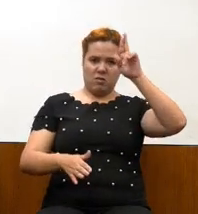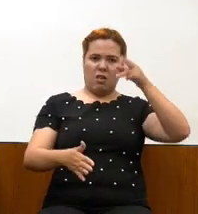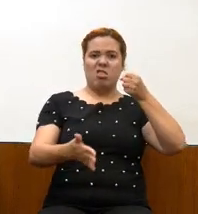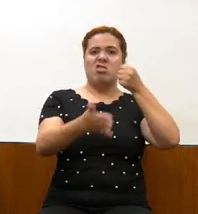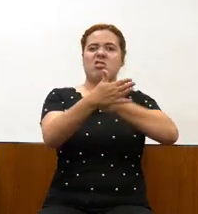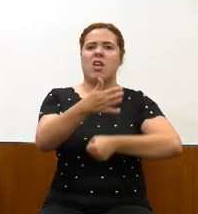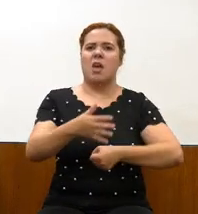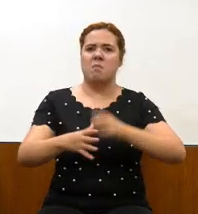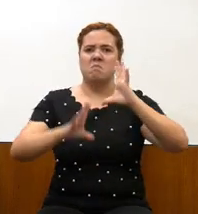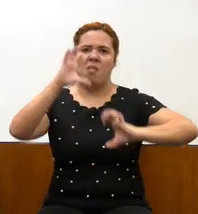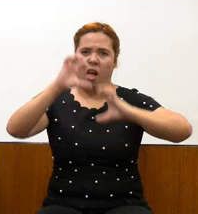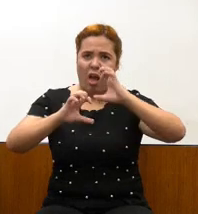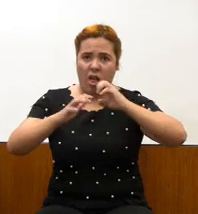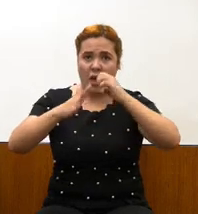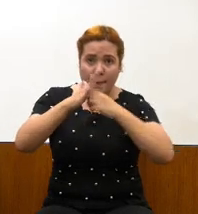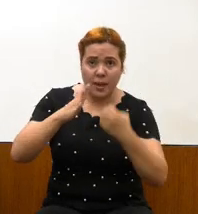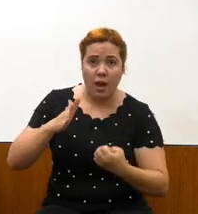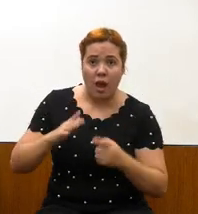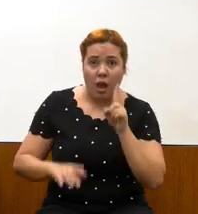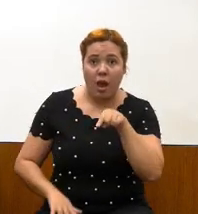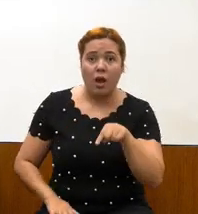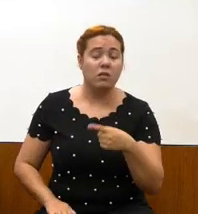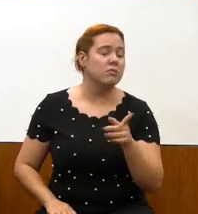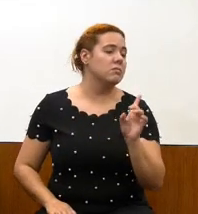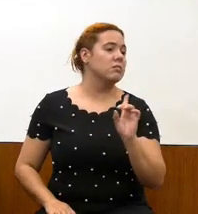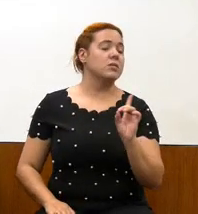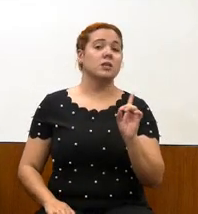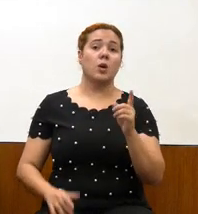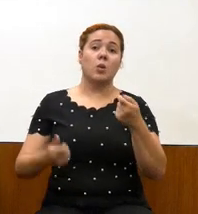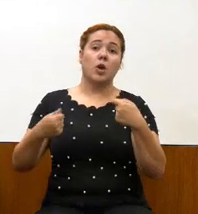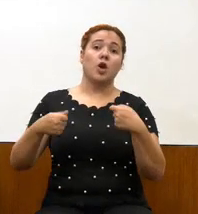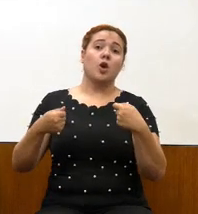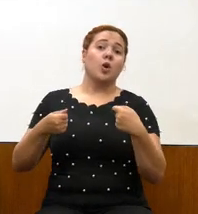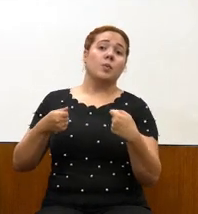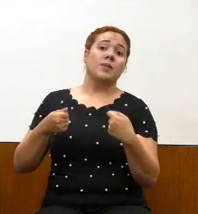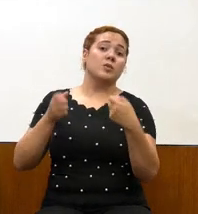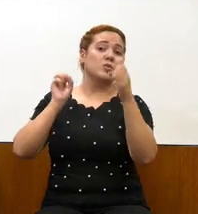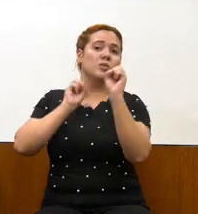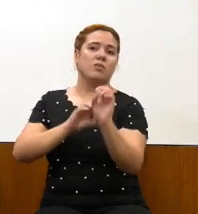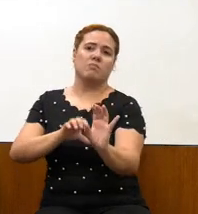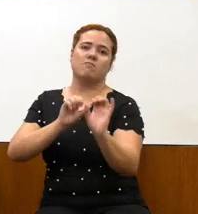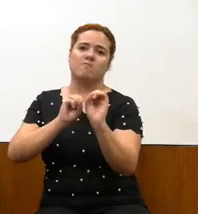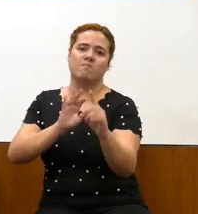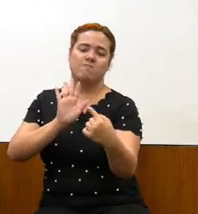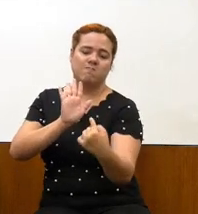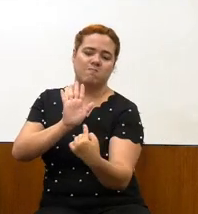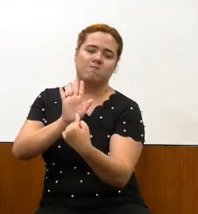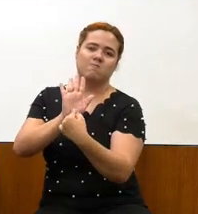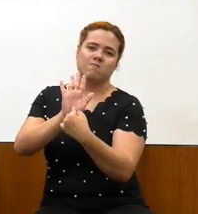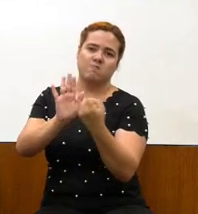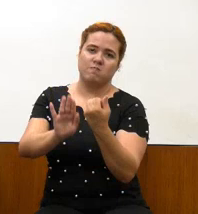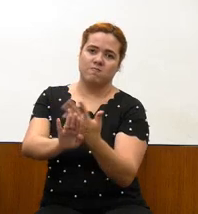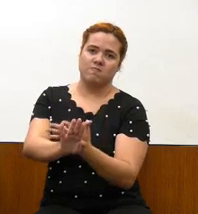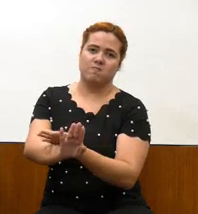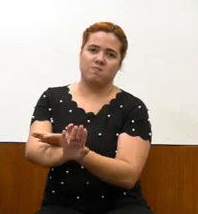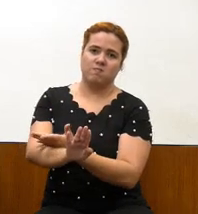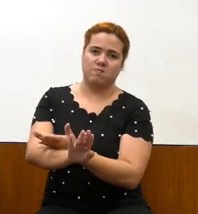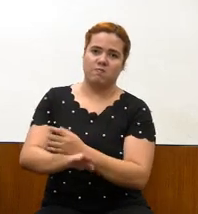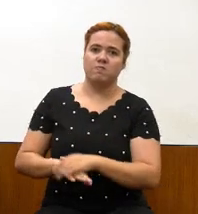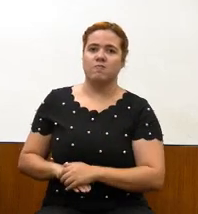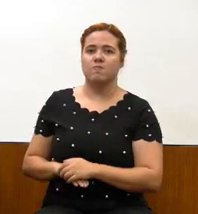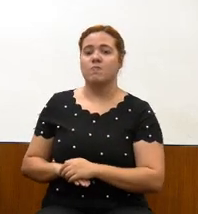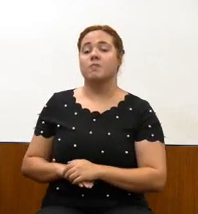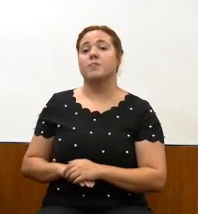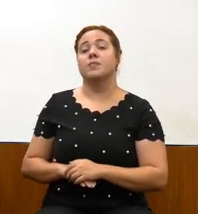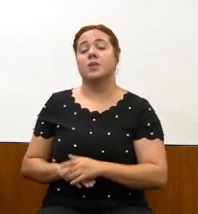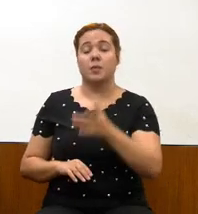sim sensibilizá-las. Existe um crescimento muito grande, comparados aos últimos 10 anos, da quantidade de pessoas com deficiência que foram incluídas